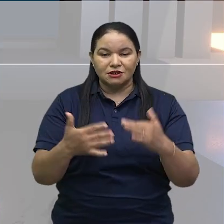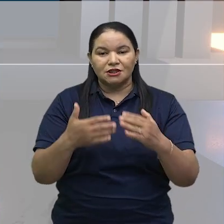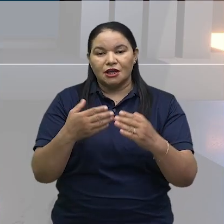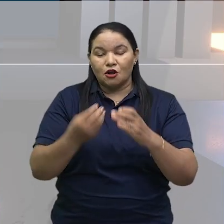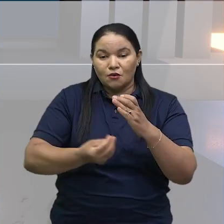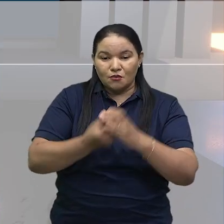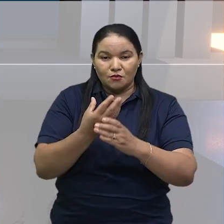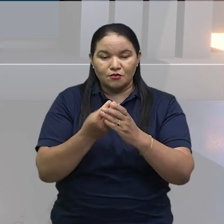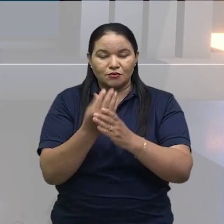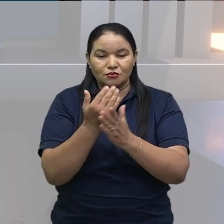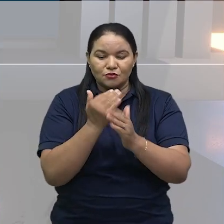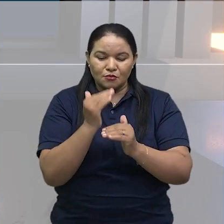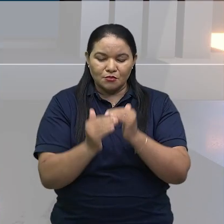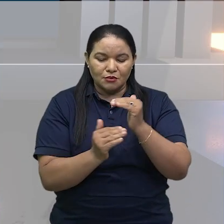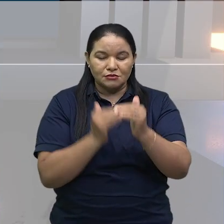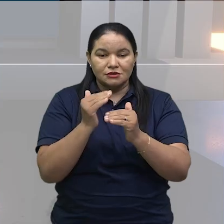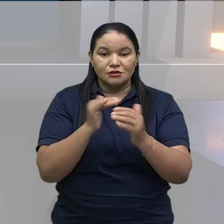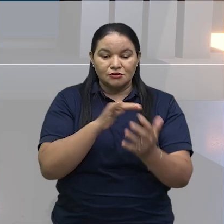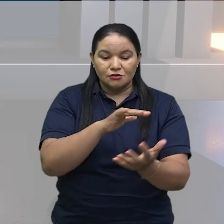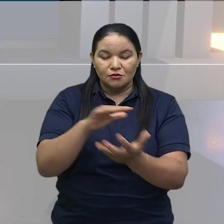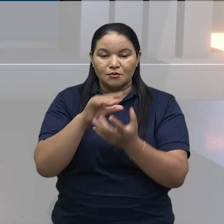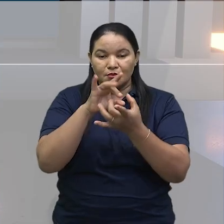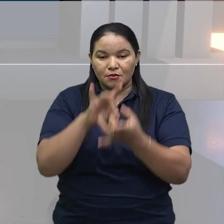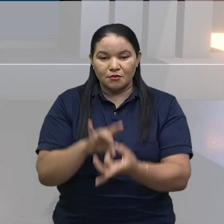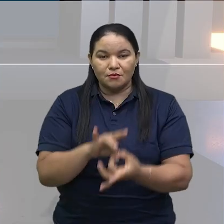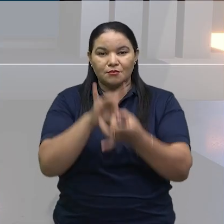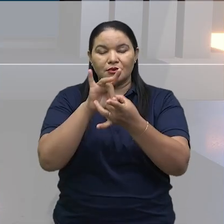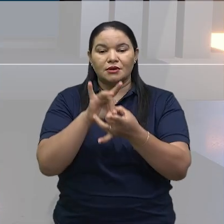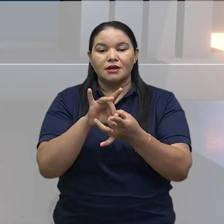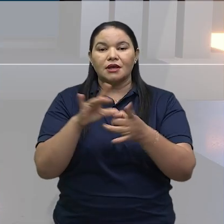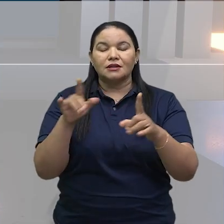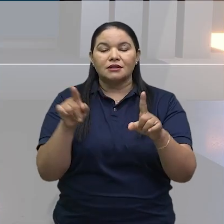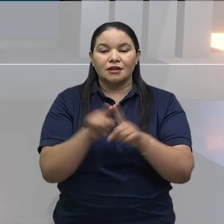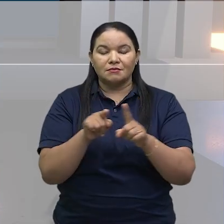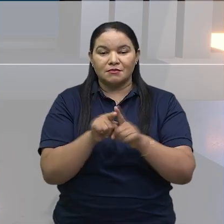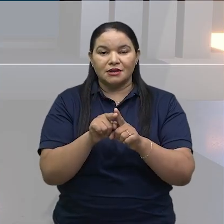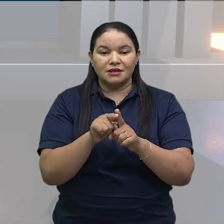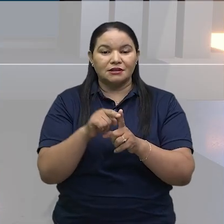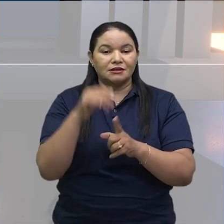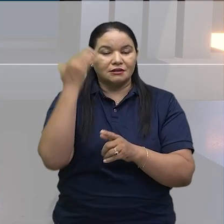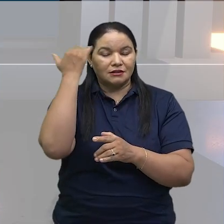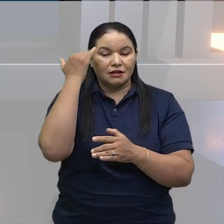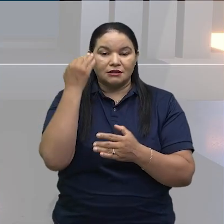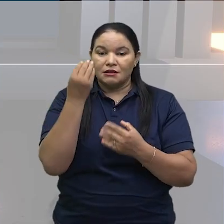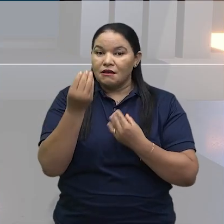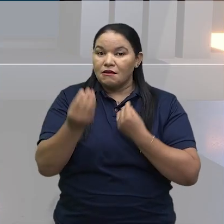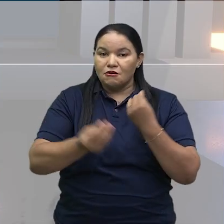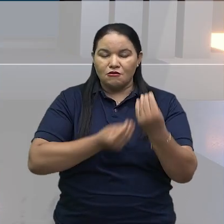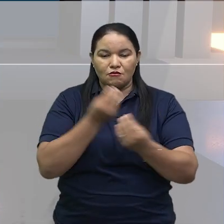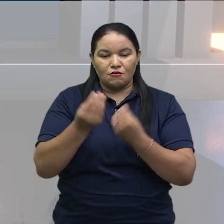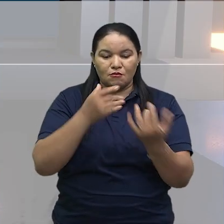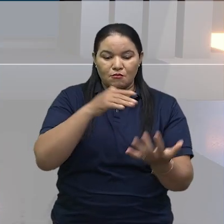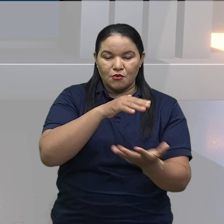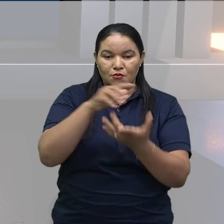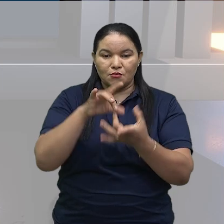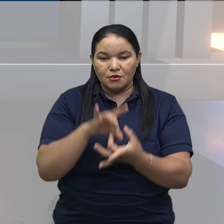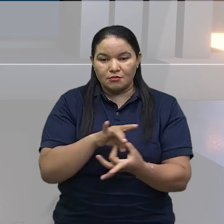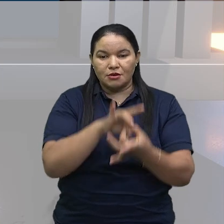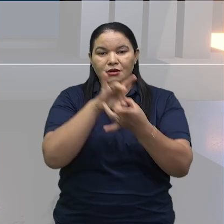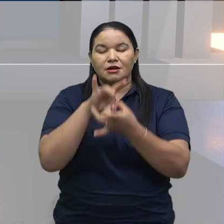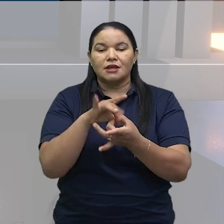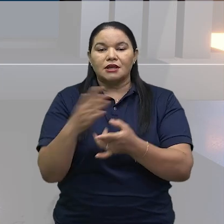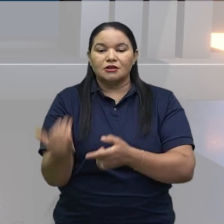do processo de globalização e a gente vai entender também como a globalização ela